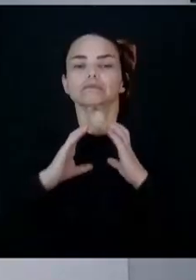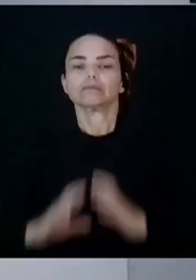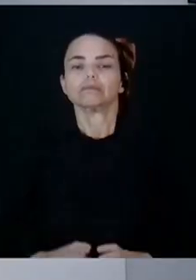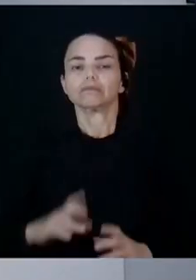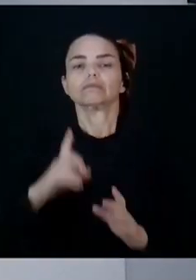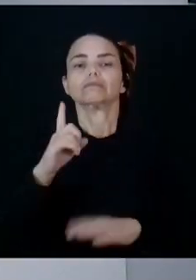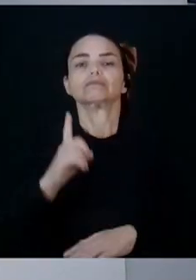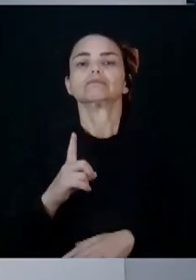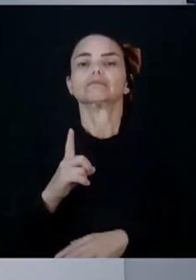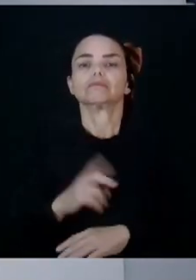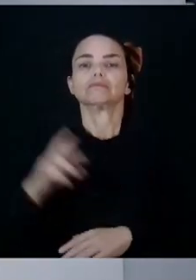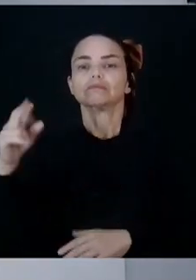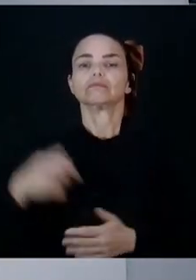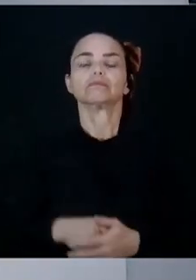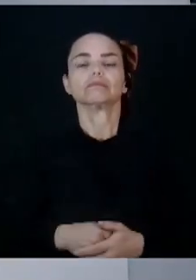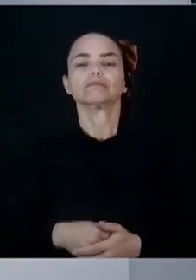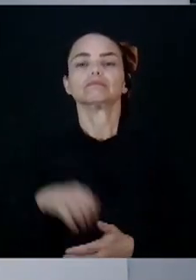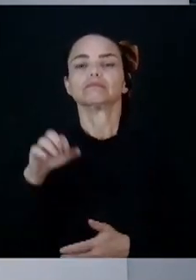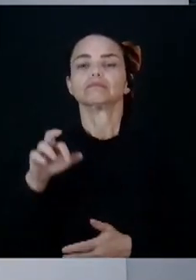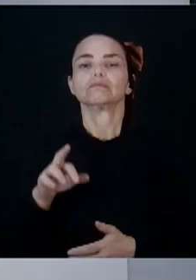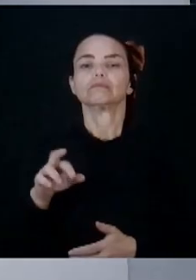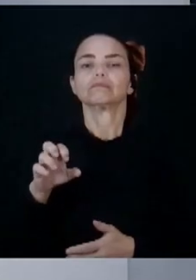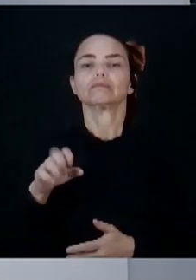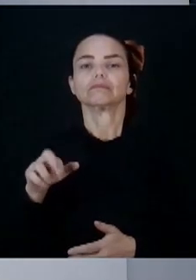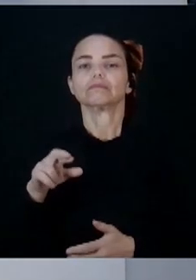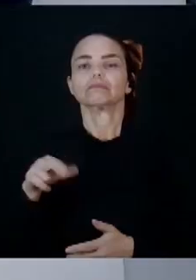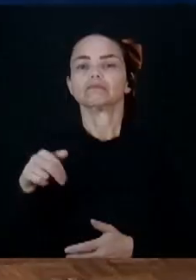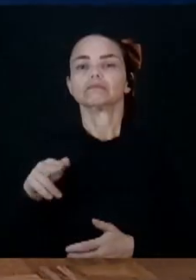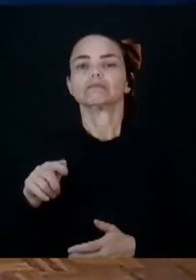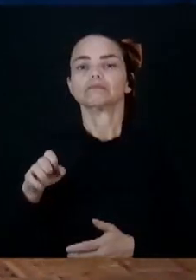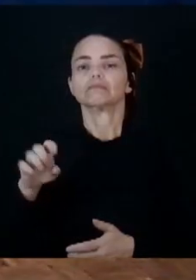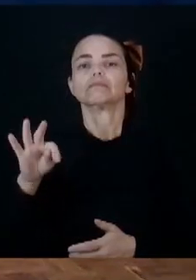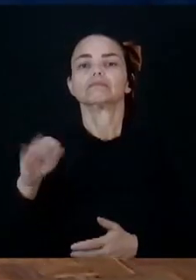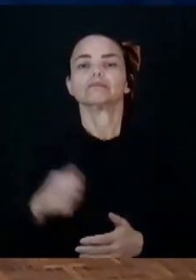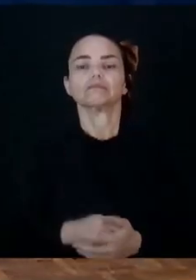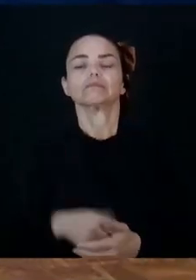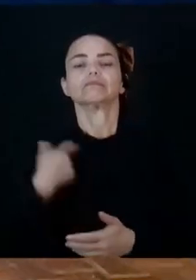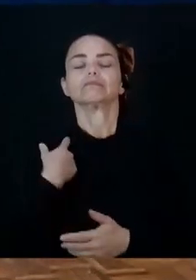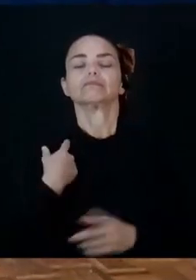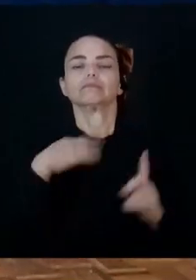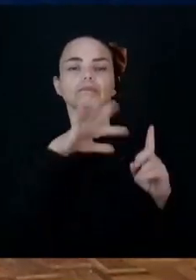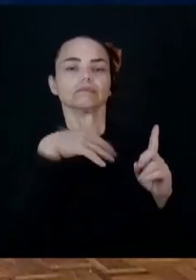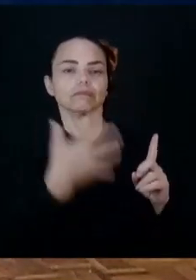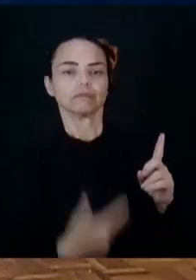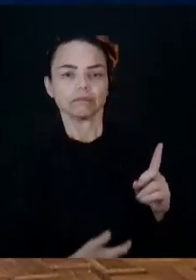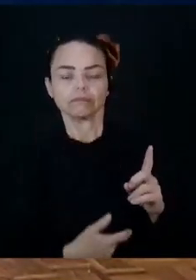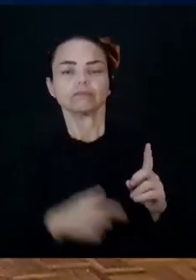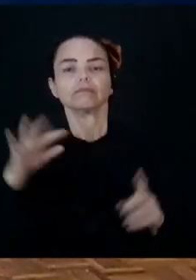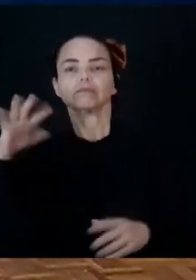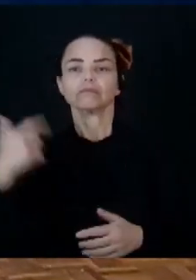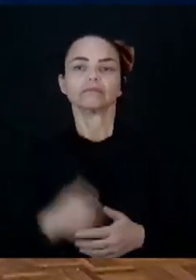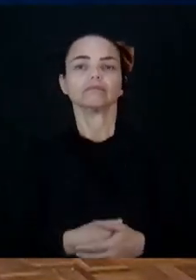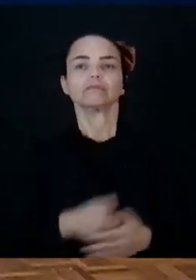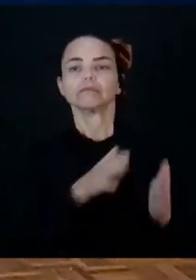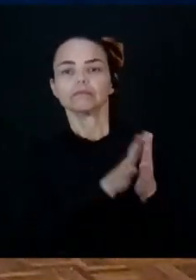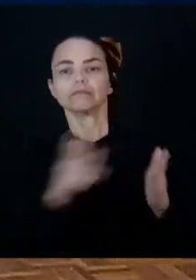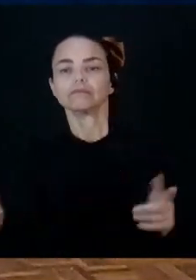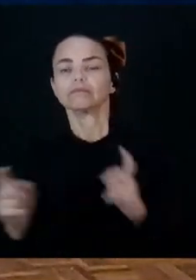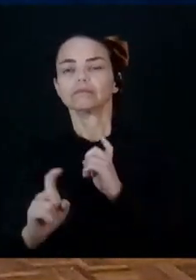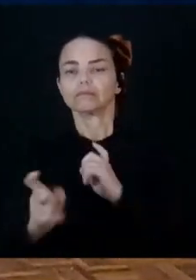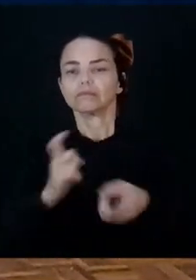entidade, Henriqueta da Conceição Carvalho Coelho. A homenagem foi realizada durante uma reunião